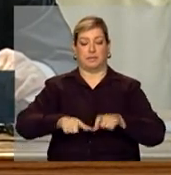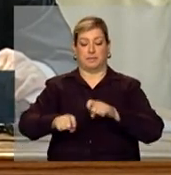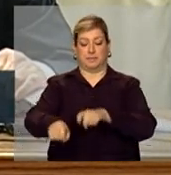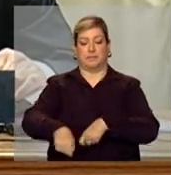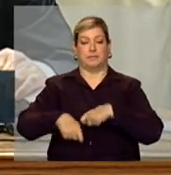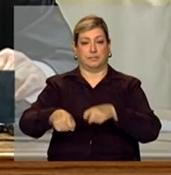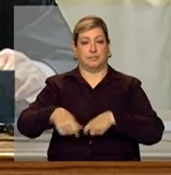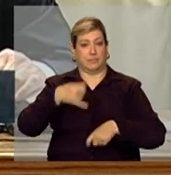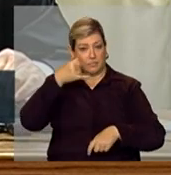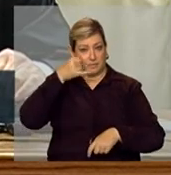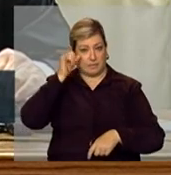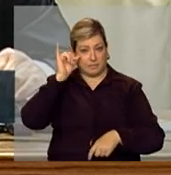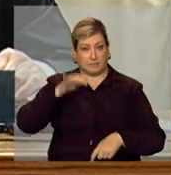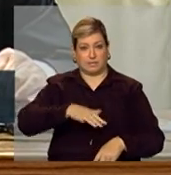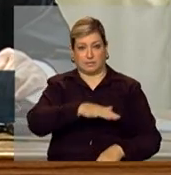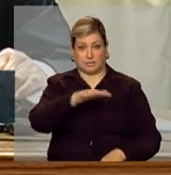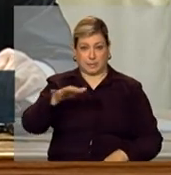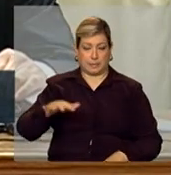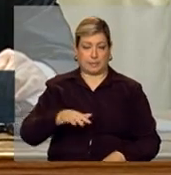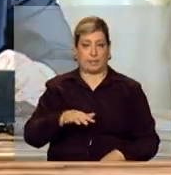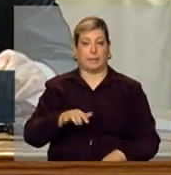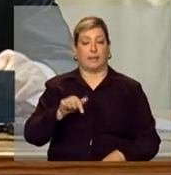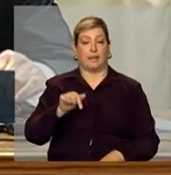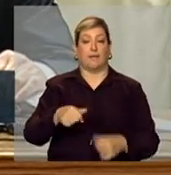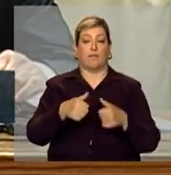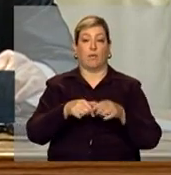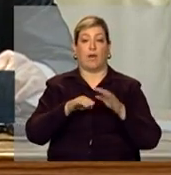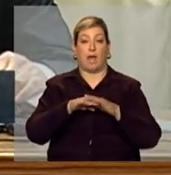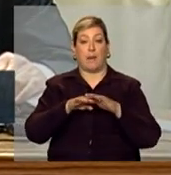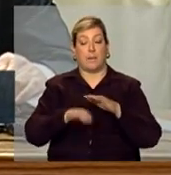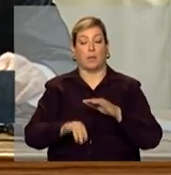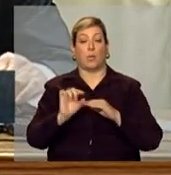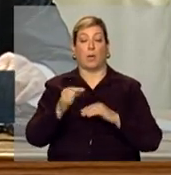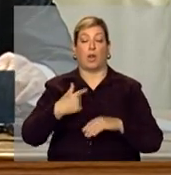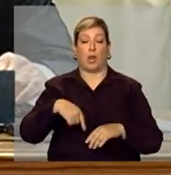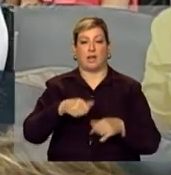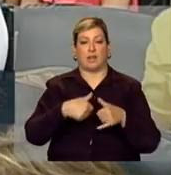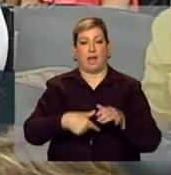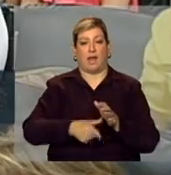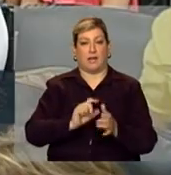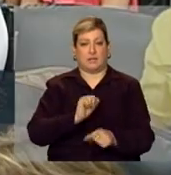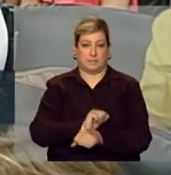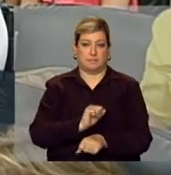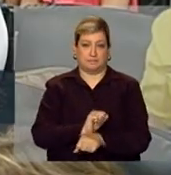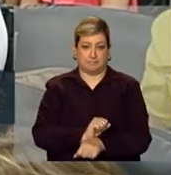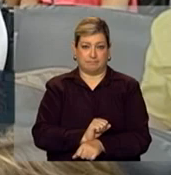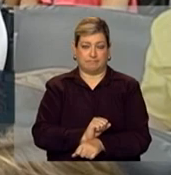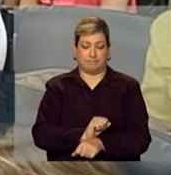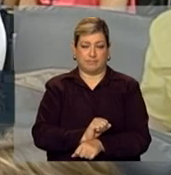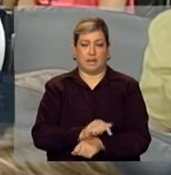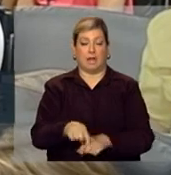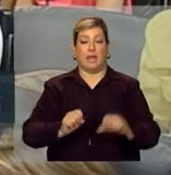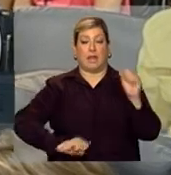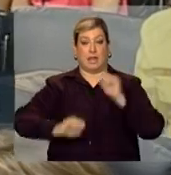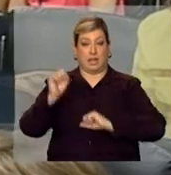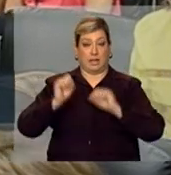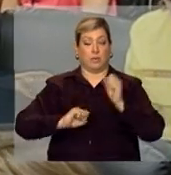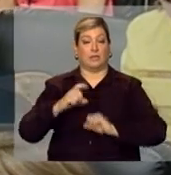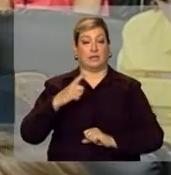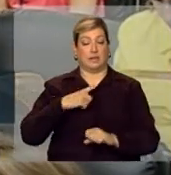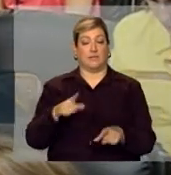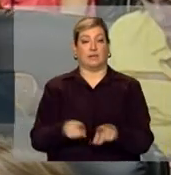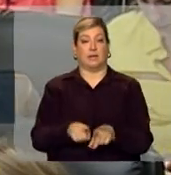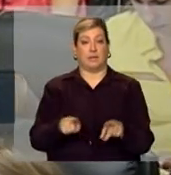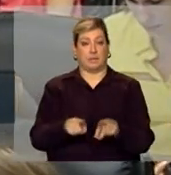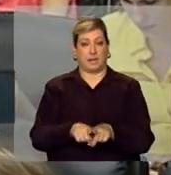agropecuária então ficou abaixo do que nós esperávamos a indústria teve também